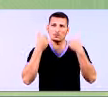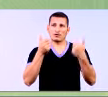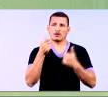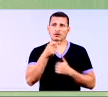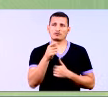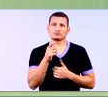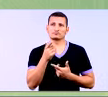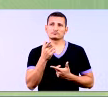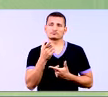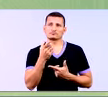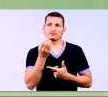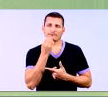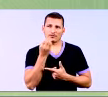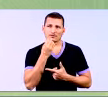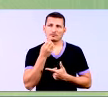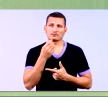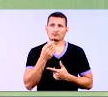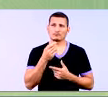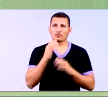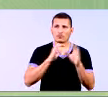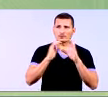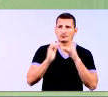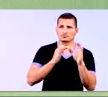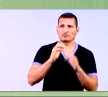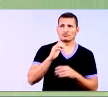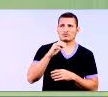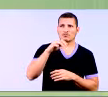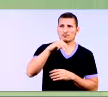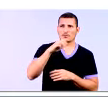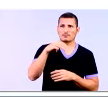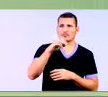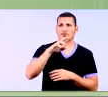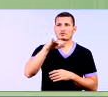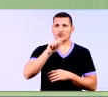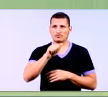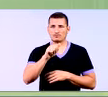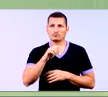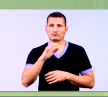que é a comunicação entre memória e processador.